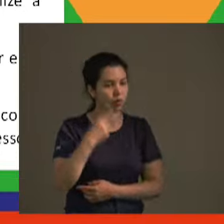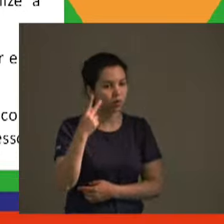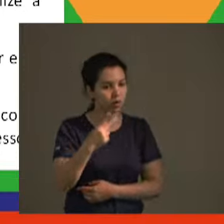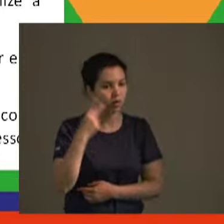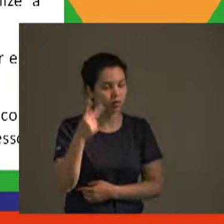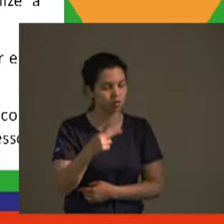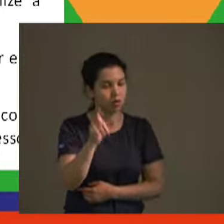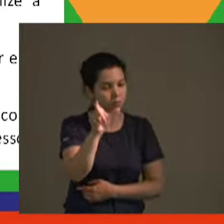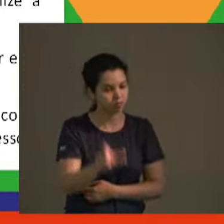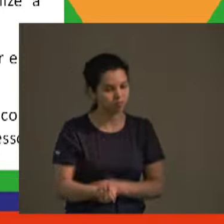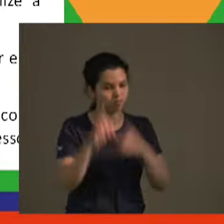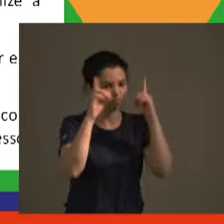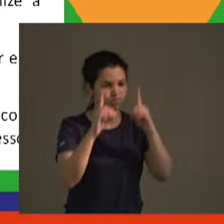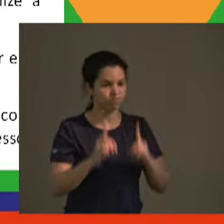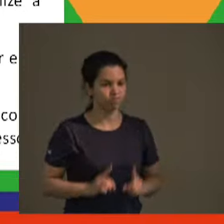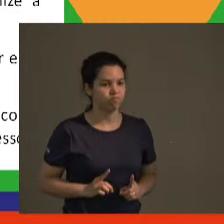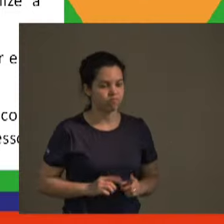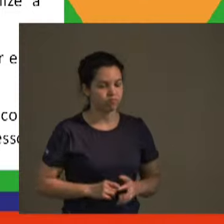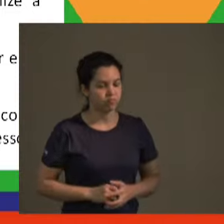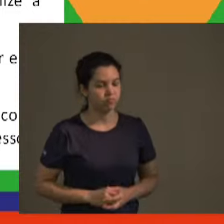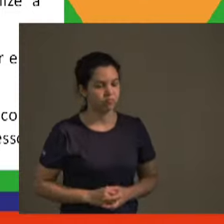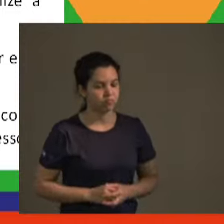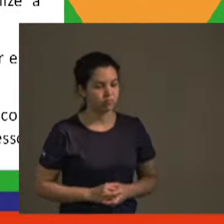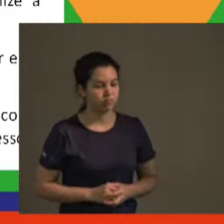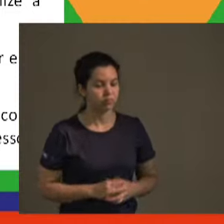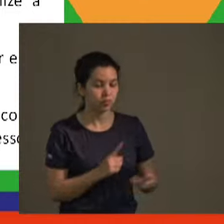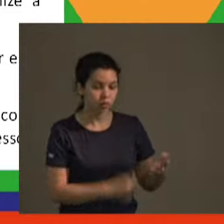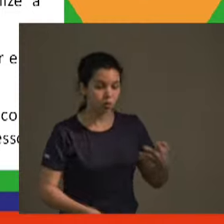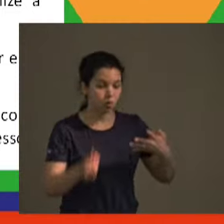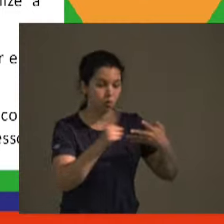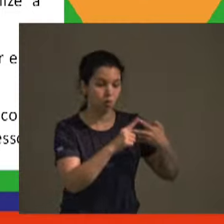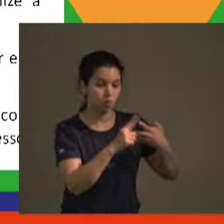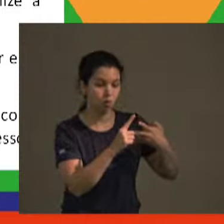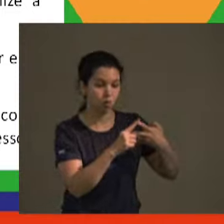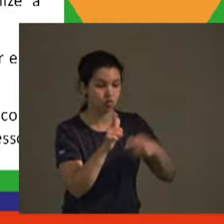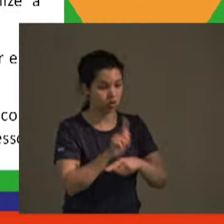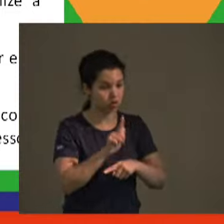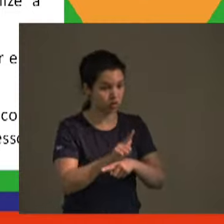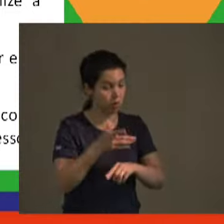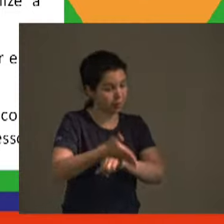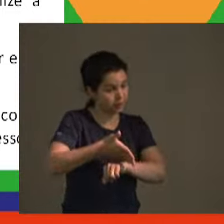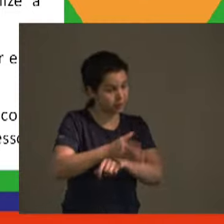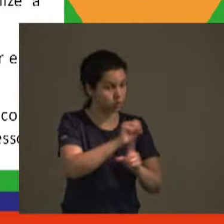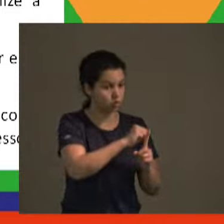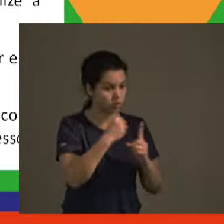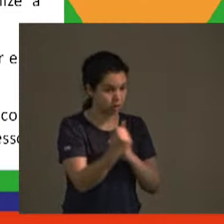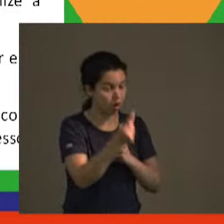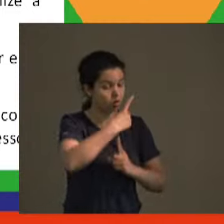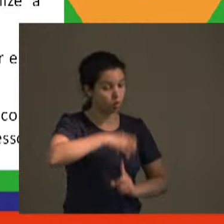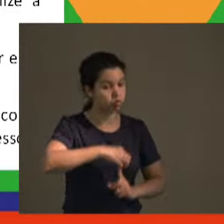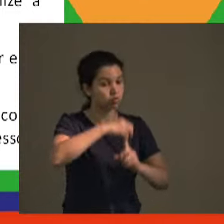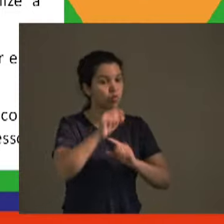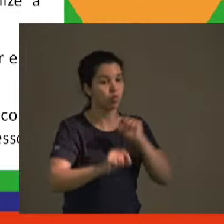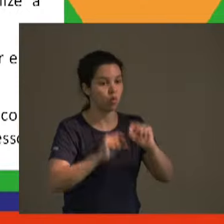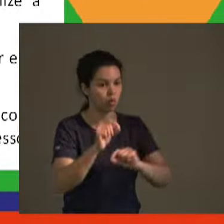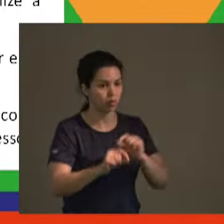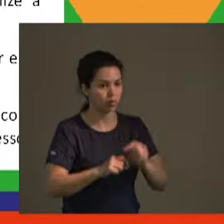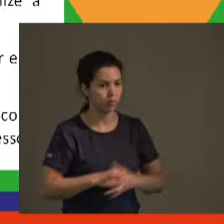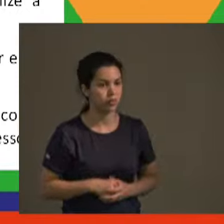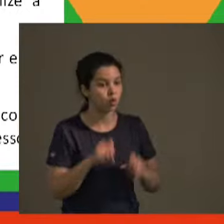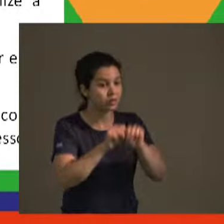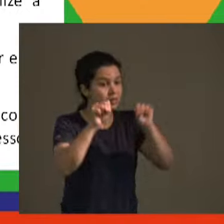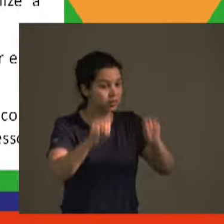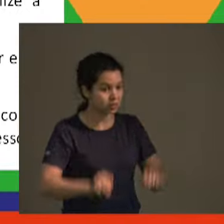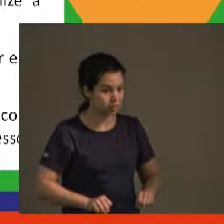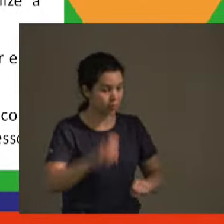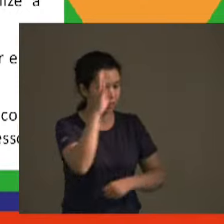pessoas com deficiência. No eixo 1, gestão e participação social, destacamos: instituição do Sistema Nacional de